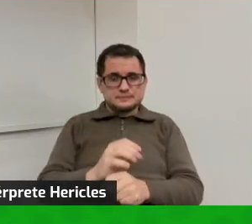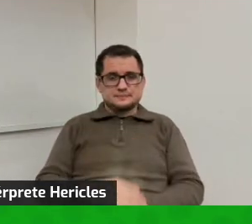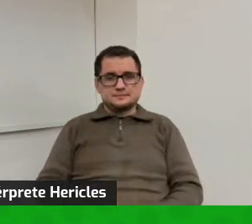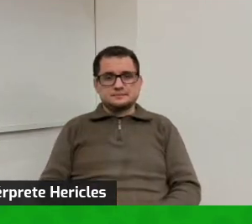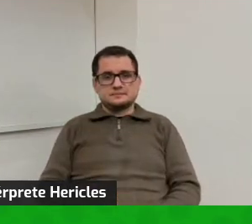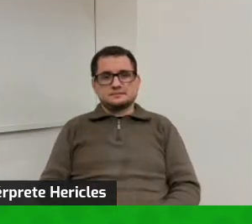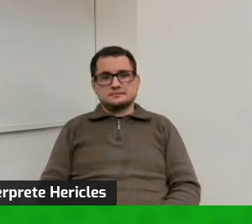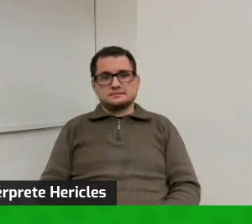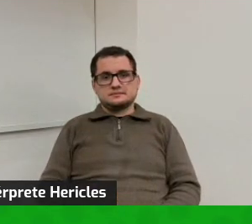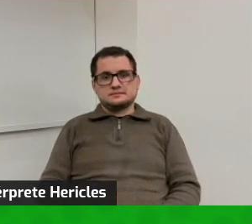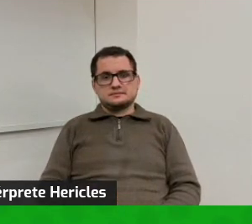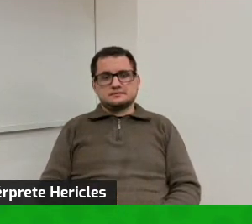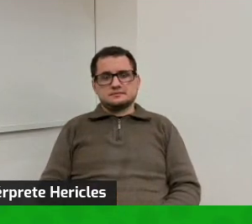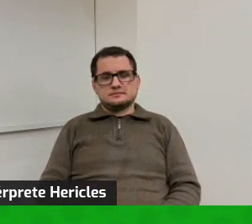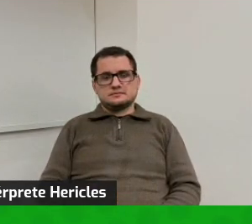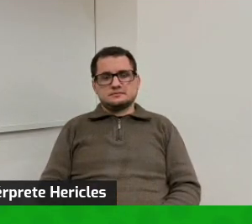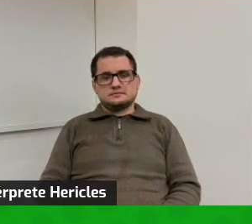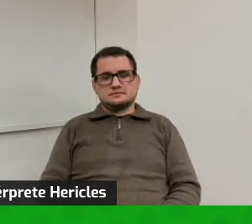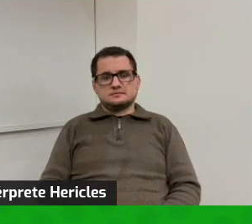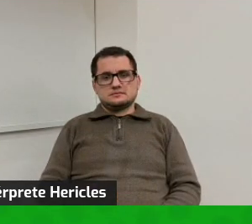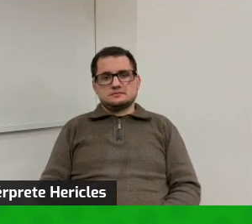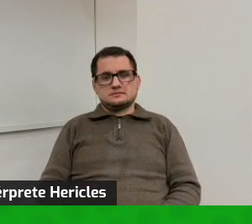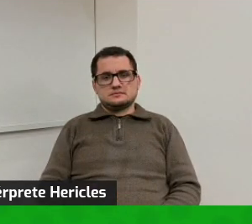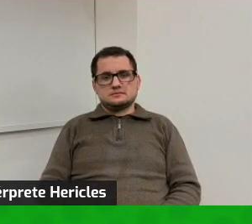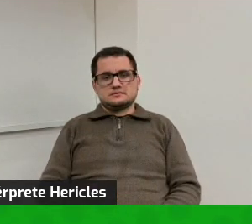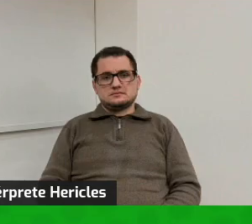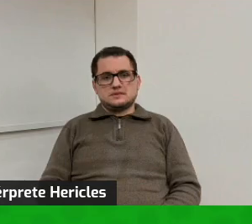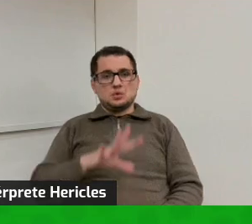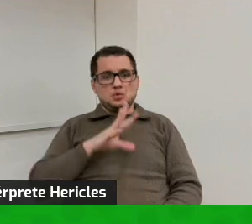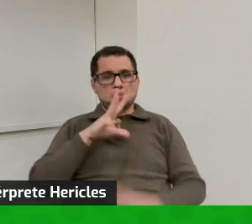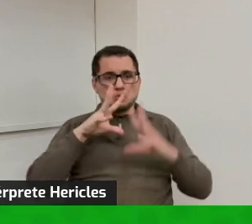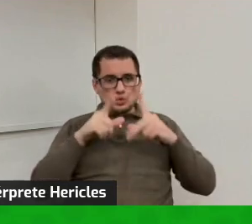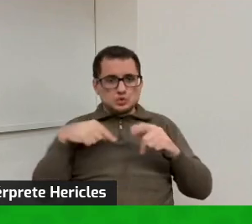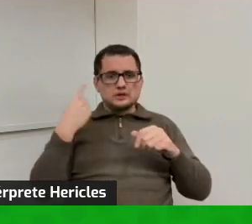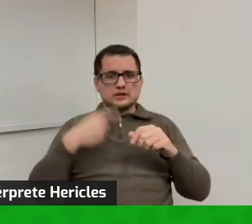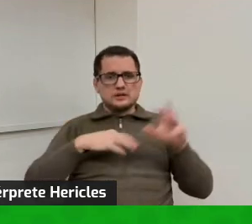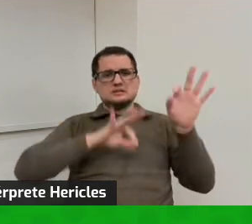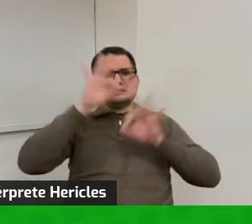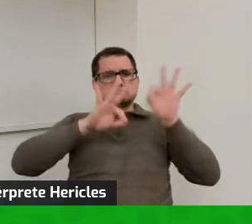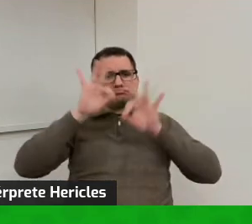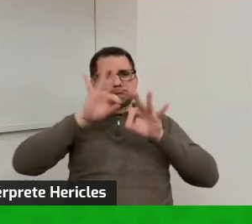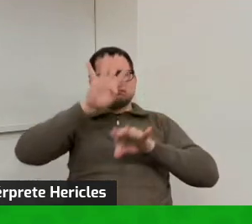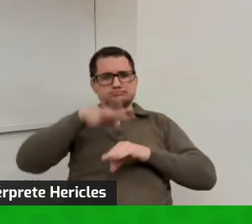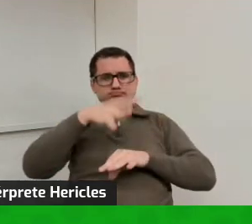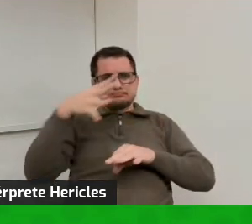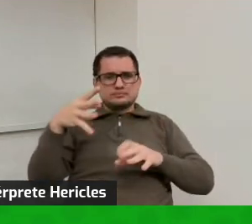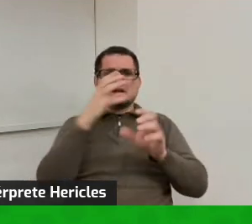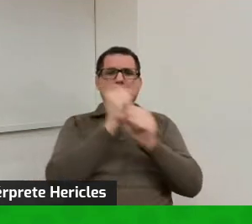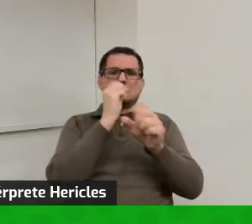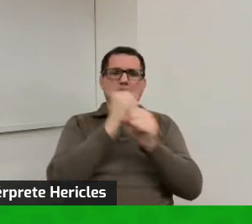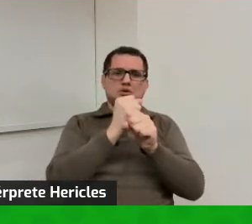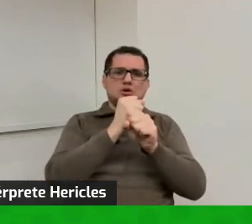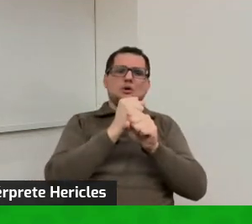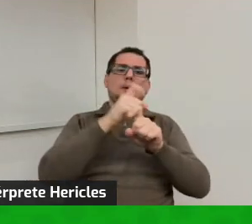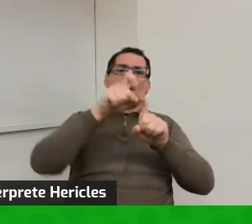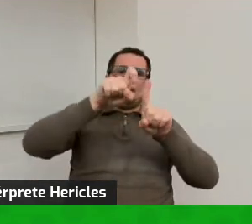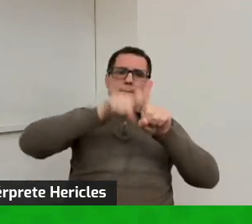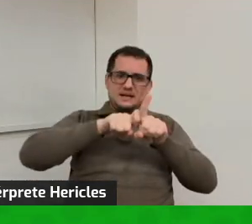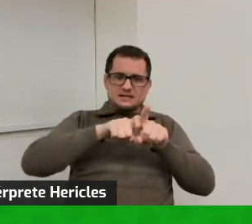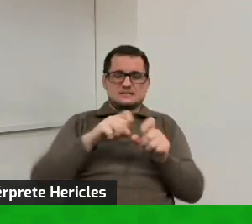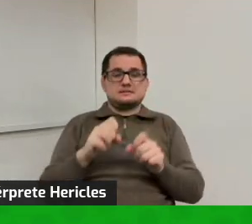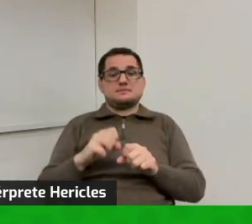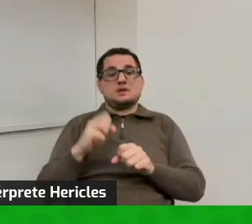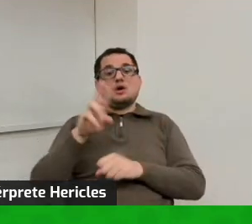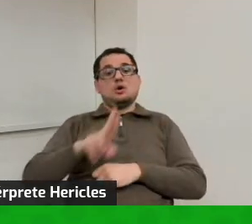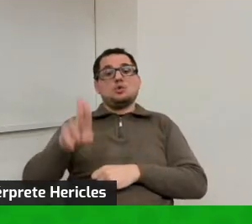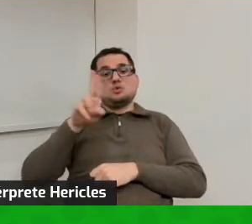Aqui. Então, isso daqui foram o que a gente usou lá na nossa planilha, né? Montando a nossa planilha, calculando o saldo do mês. Usamos o Soma-C de uma maneira diferente,